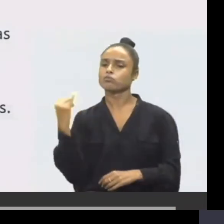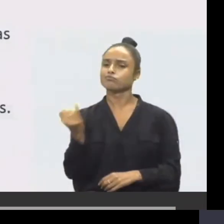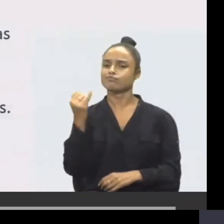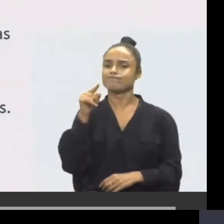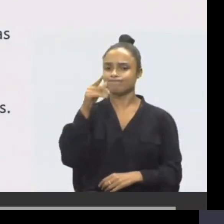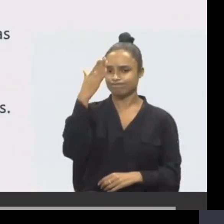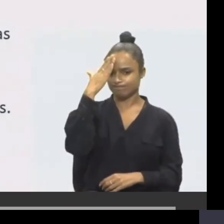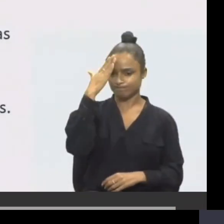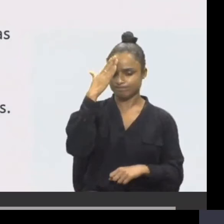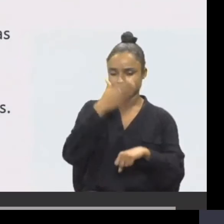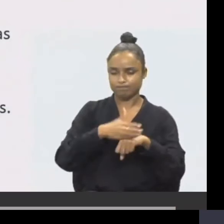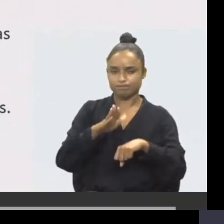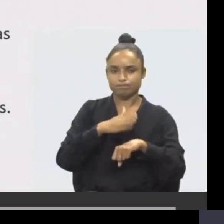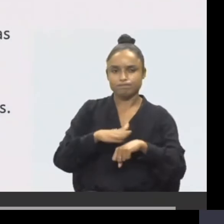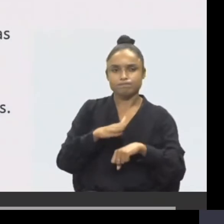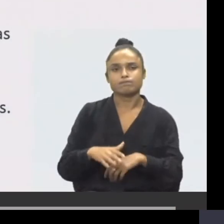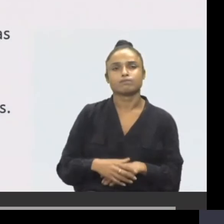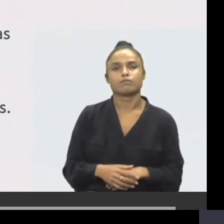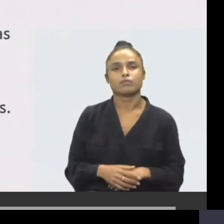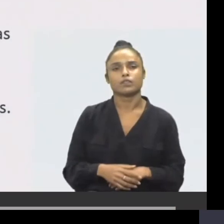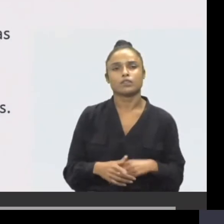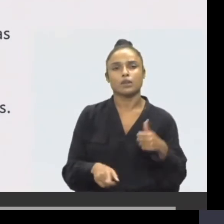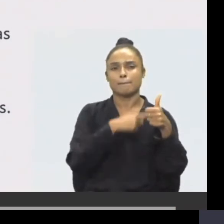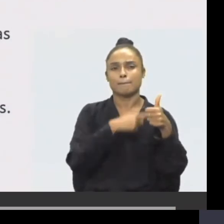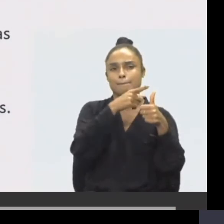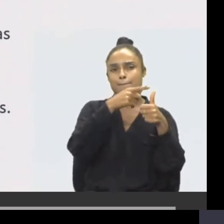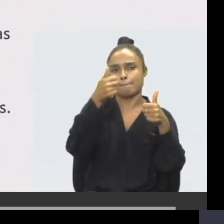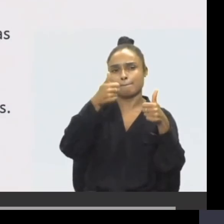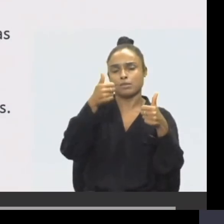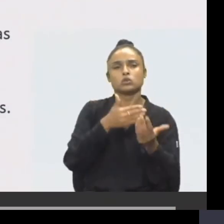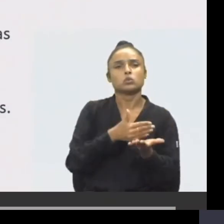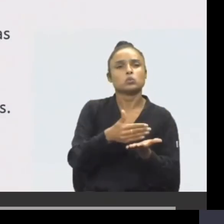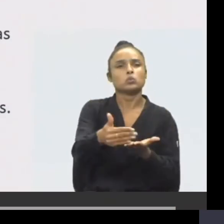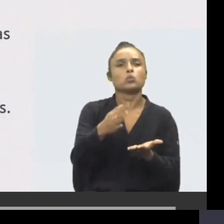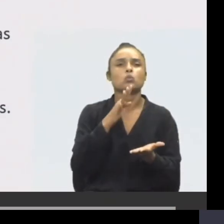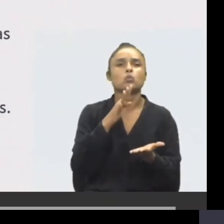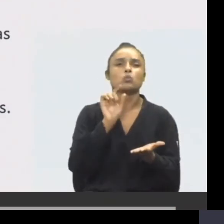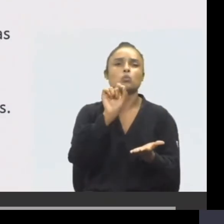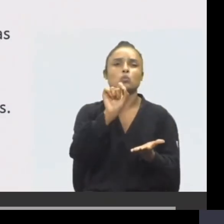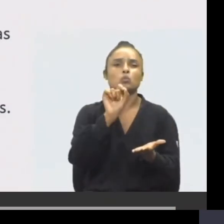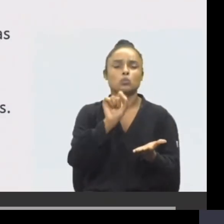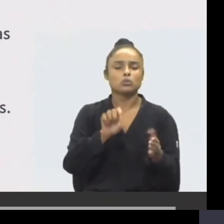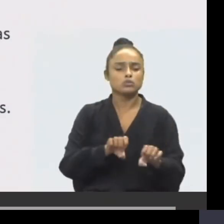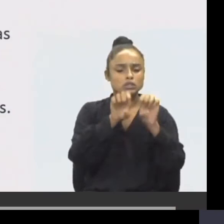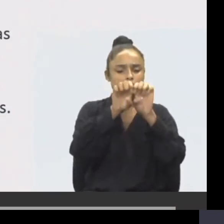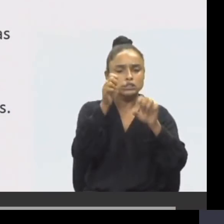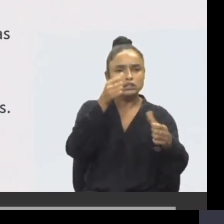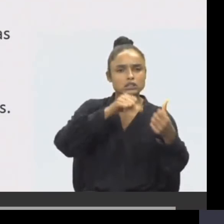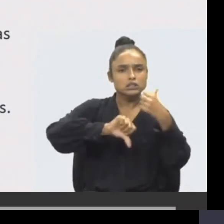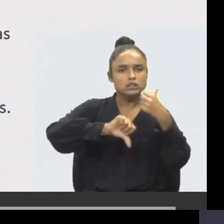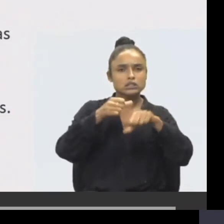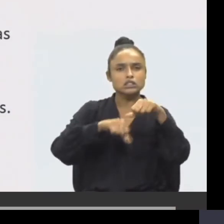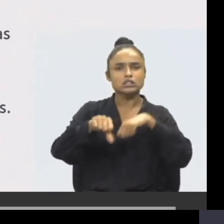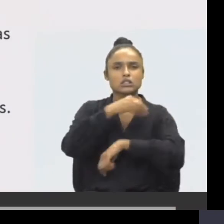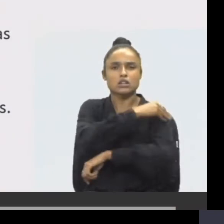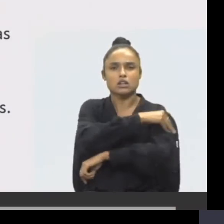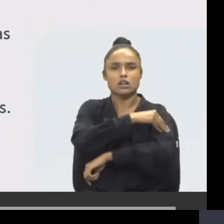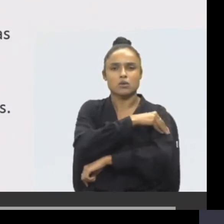nós temos, inicialmente, conhecer qual que é a estrutura química de um